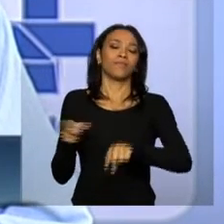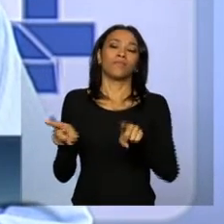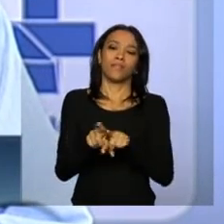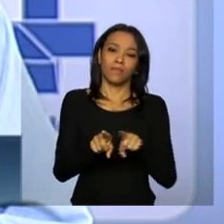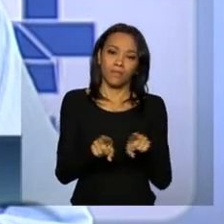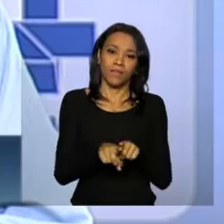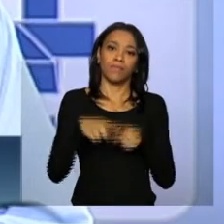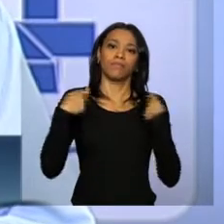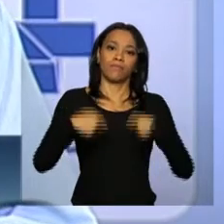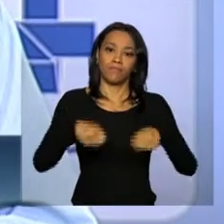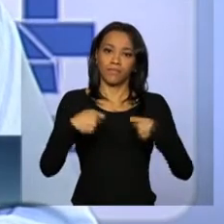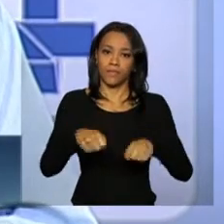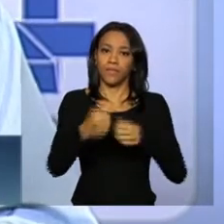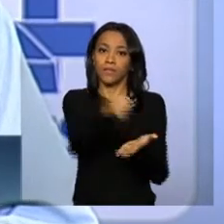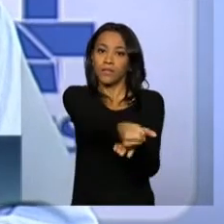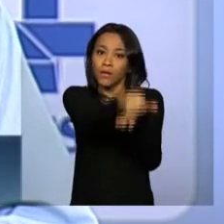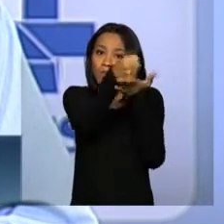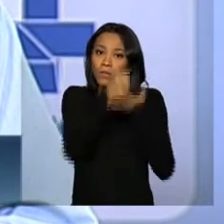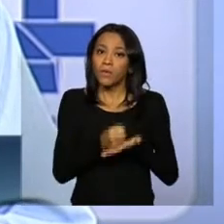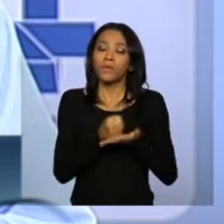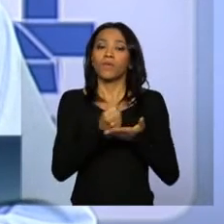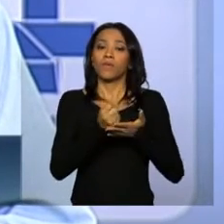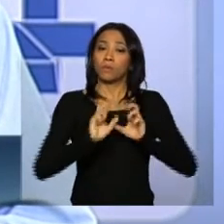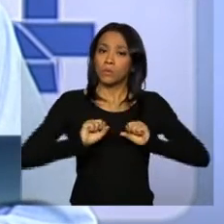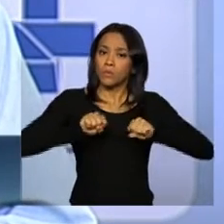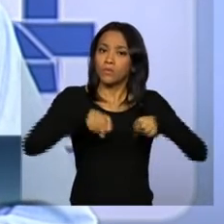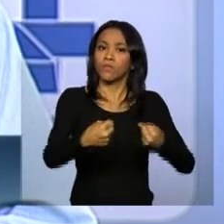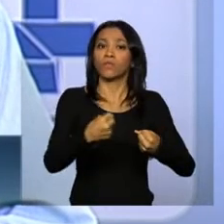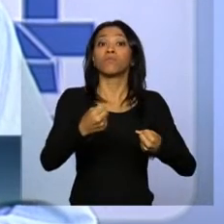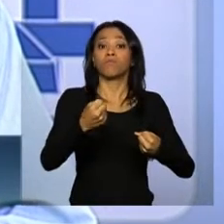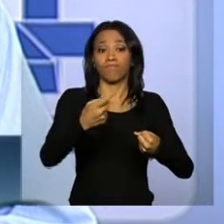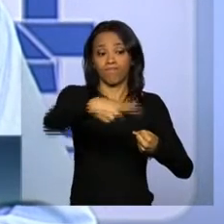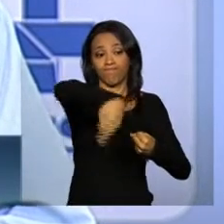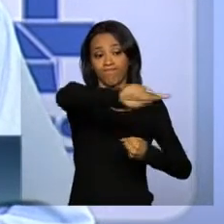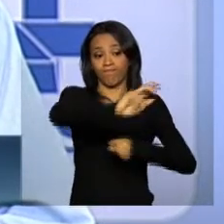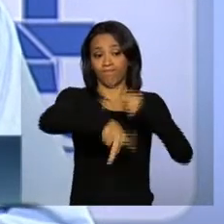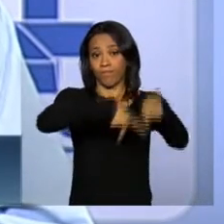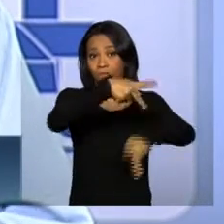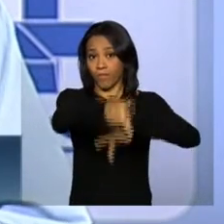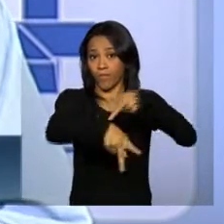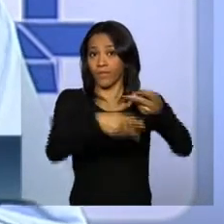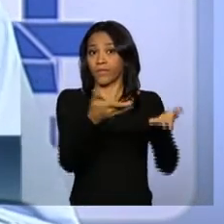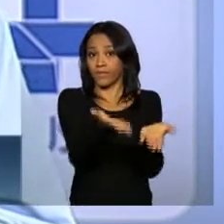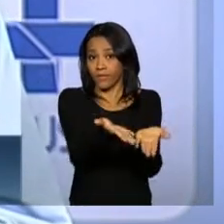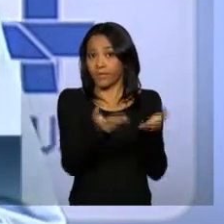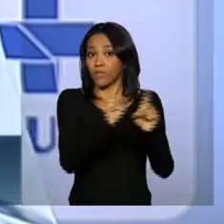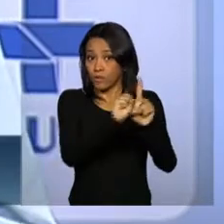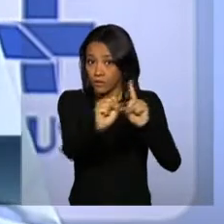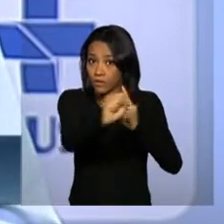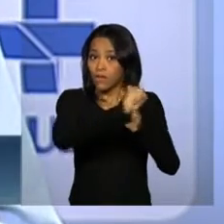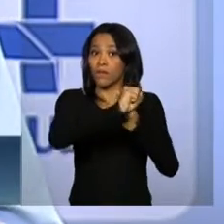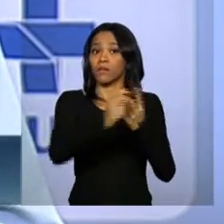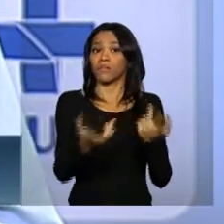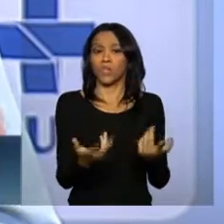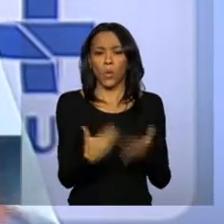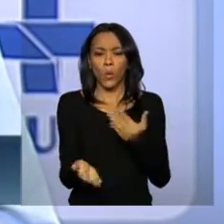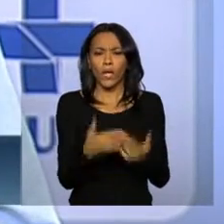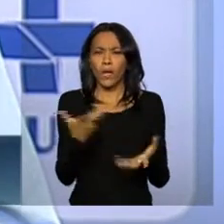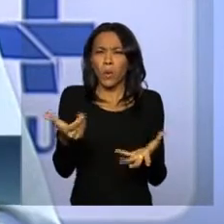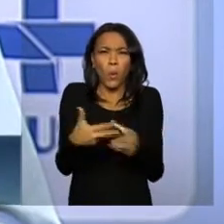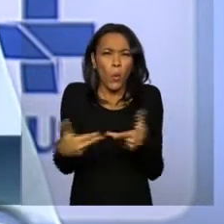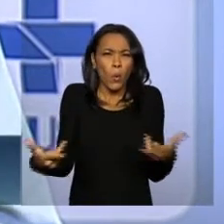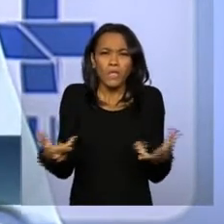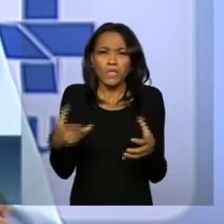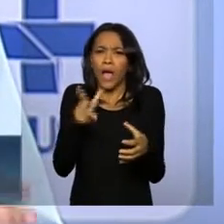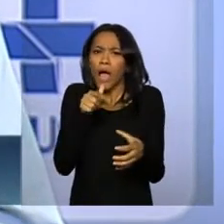parte, do próprio esforço da população em eliminar qualquer tipo de recipiente que possa